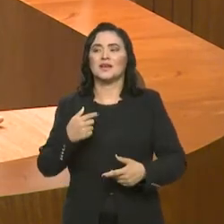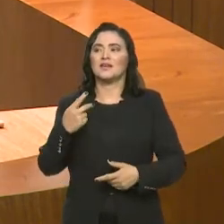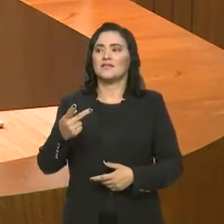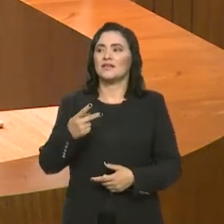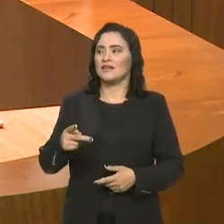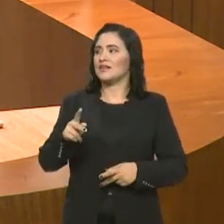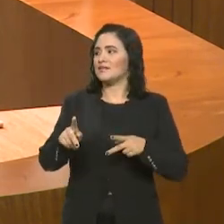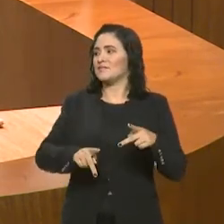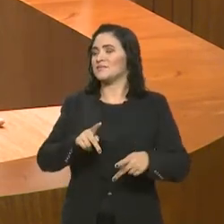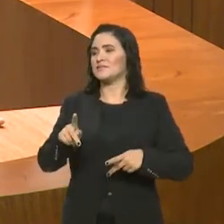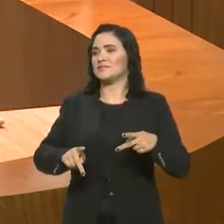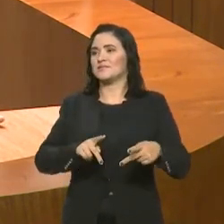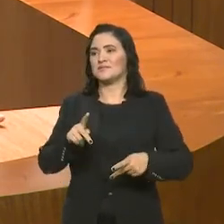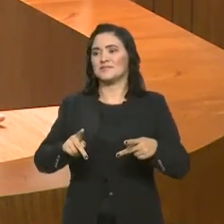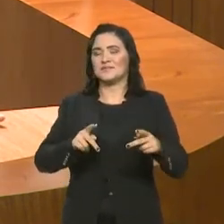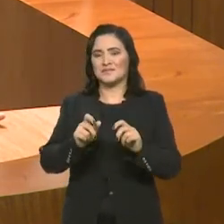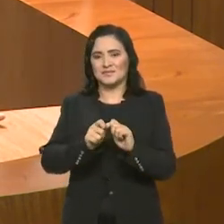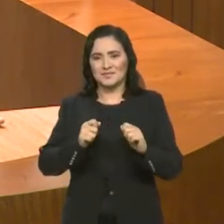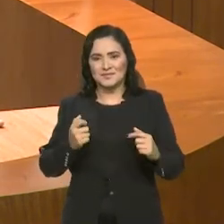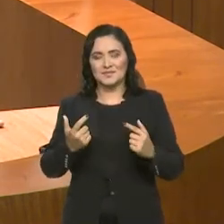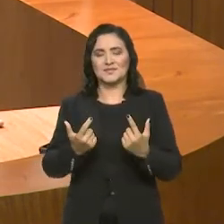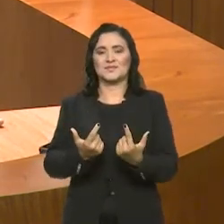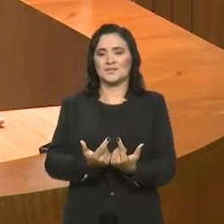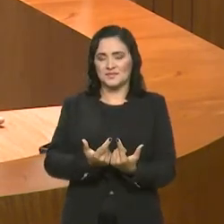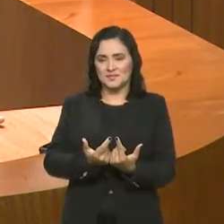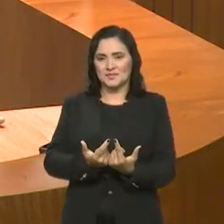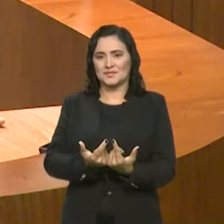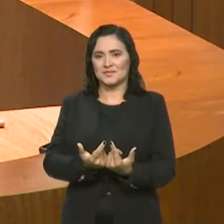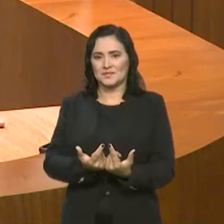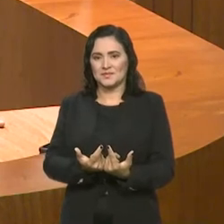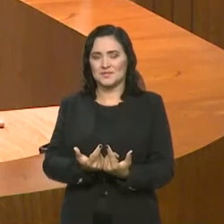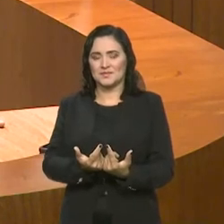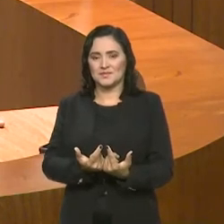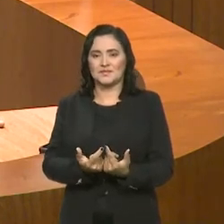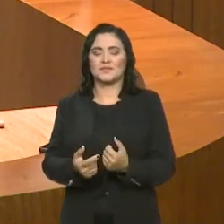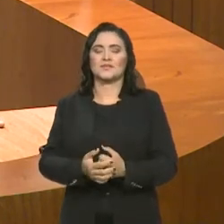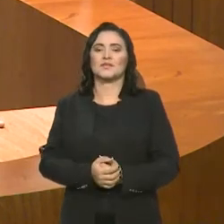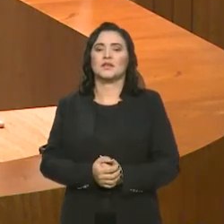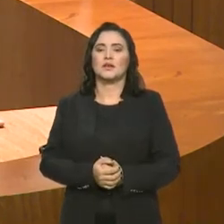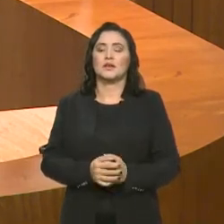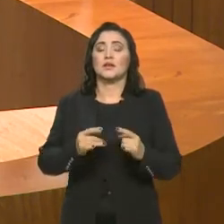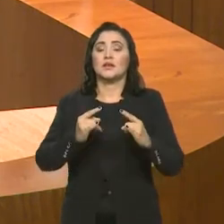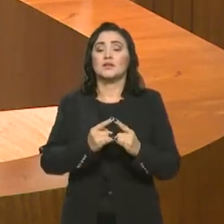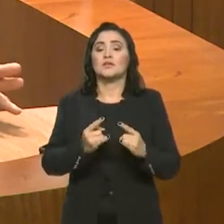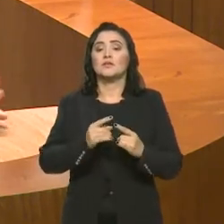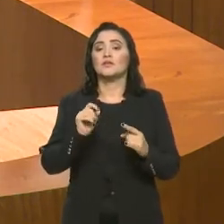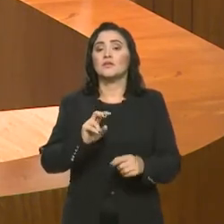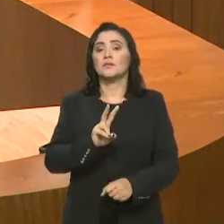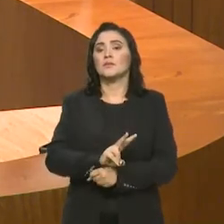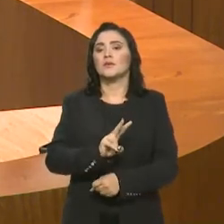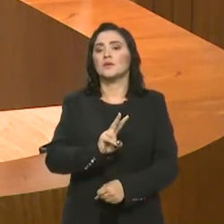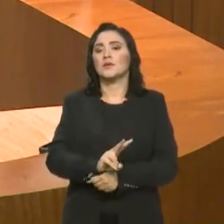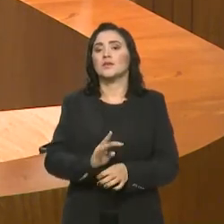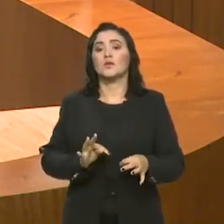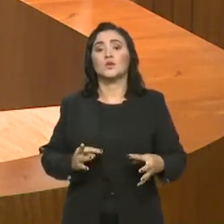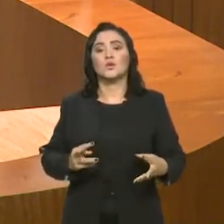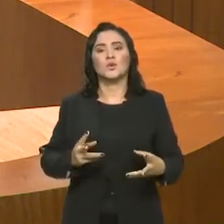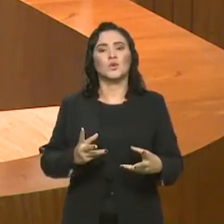é a Assembleia. A Assembleia é o instrumento institucional que dá proteção a todos os